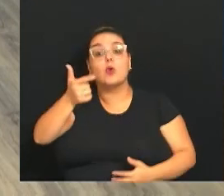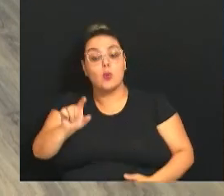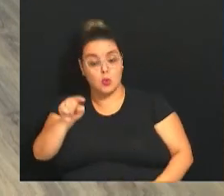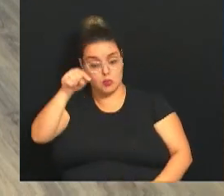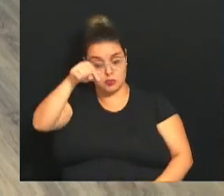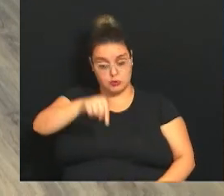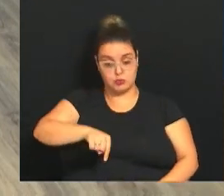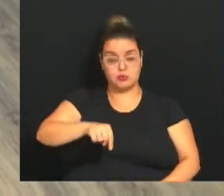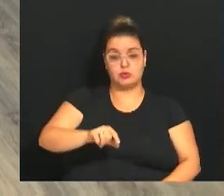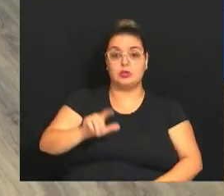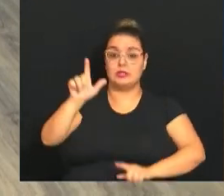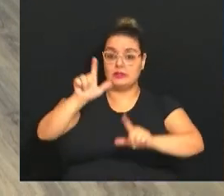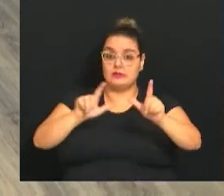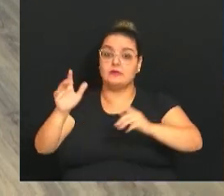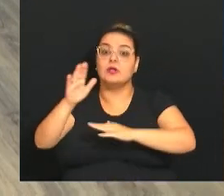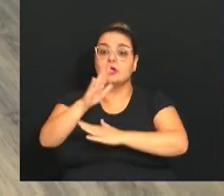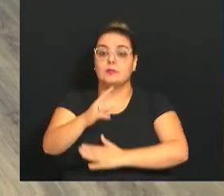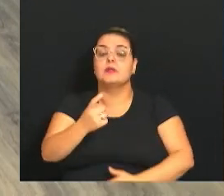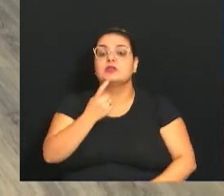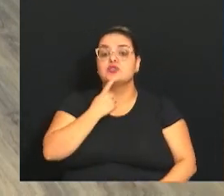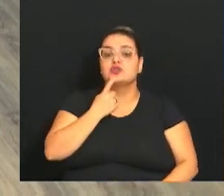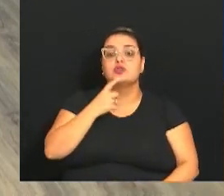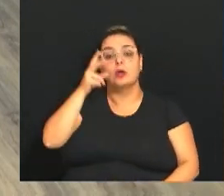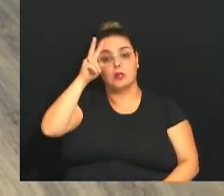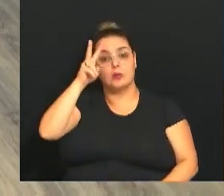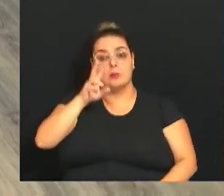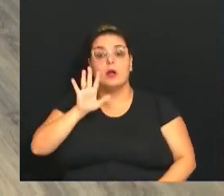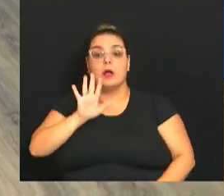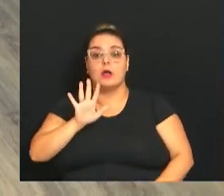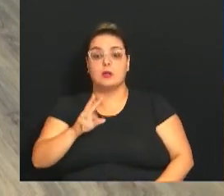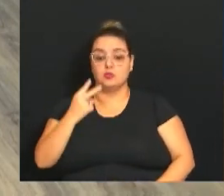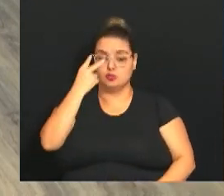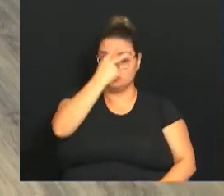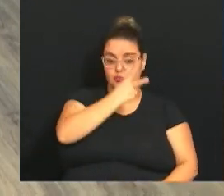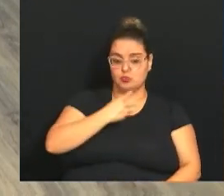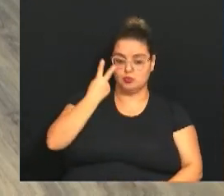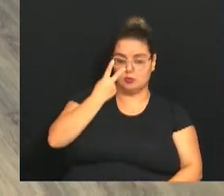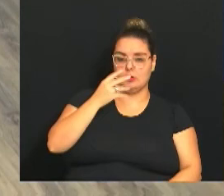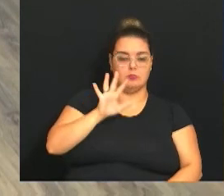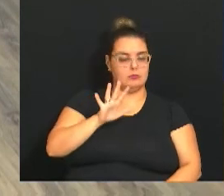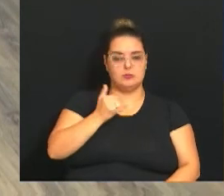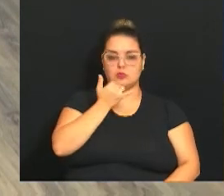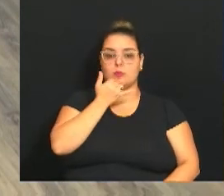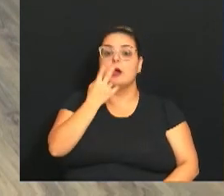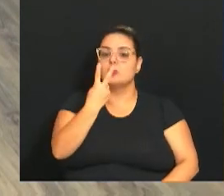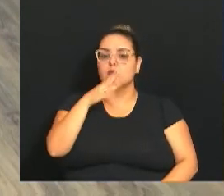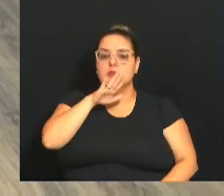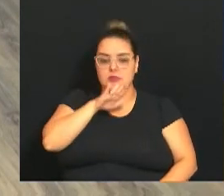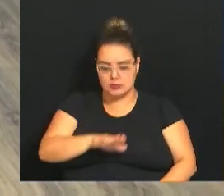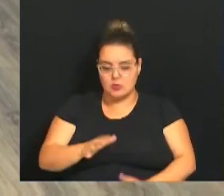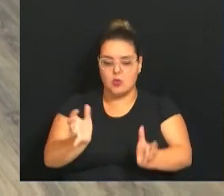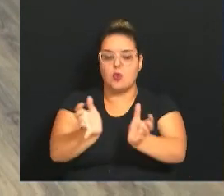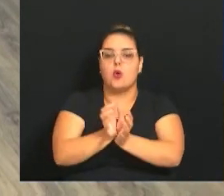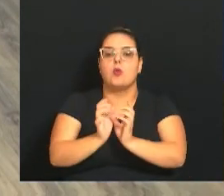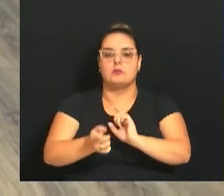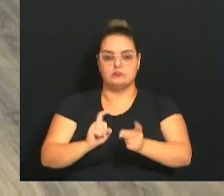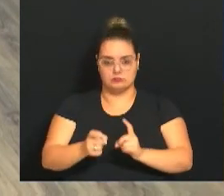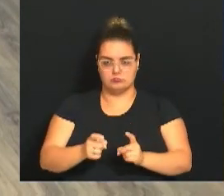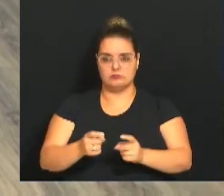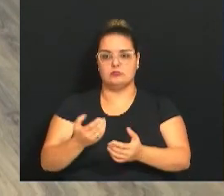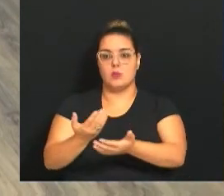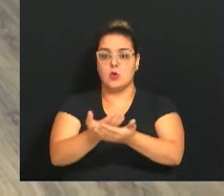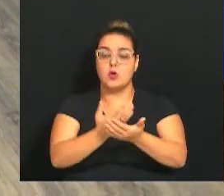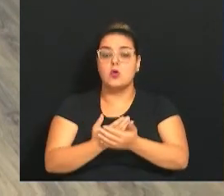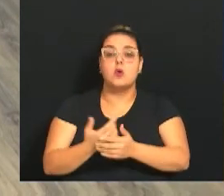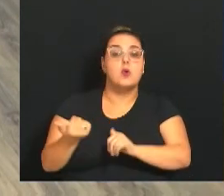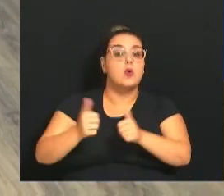na TV Câmara Campinas. Lembrando, então, que daqui 2 horas tem reunião da Comissão Especial de Estudos, que vai avaliar a importância